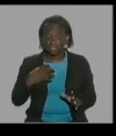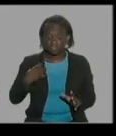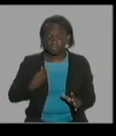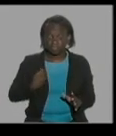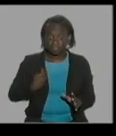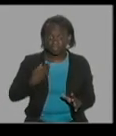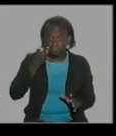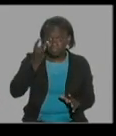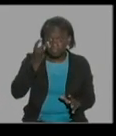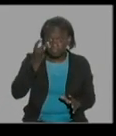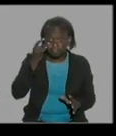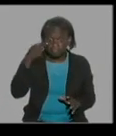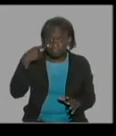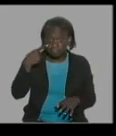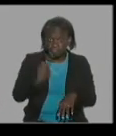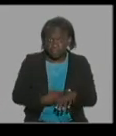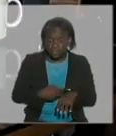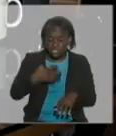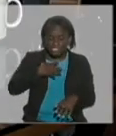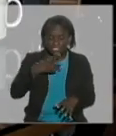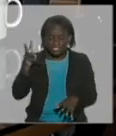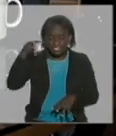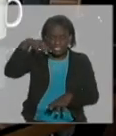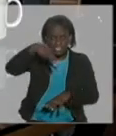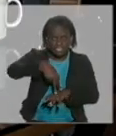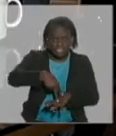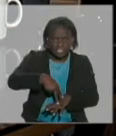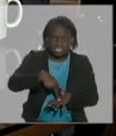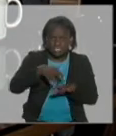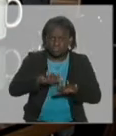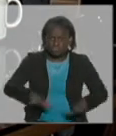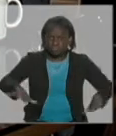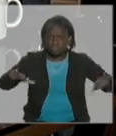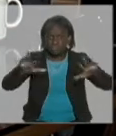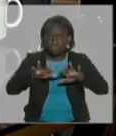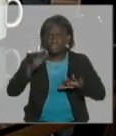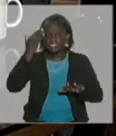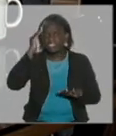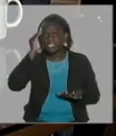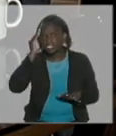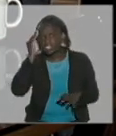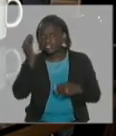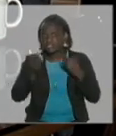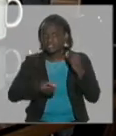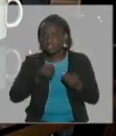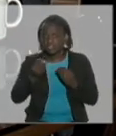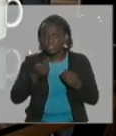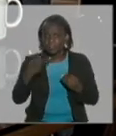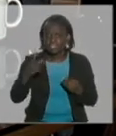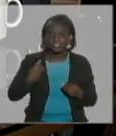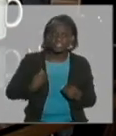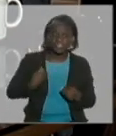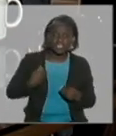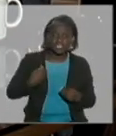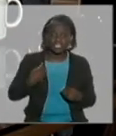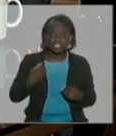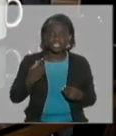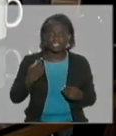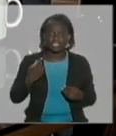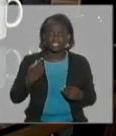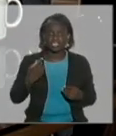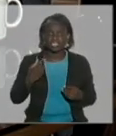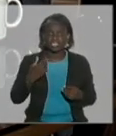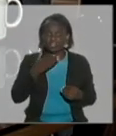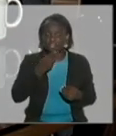Mas estar lá, pisar naquele solo sagrado, entender um pouquinho da